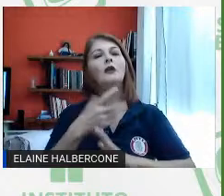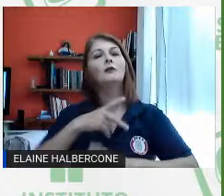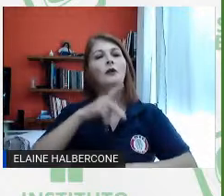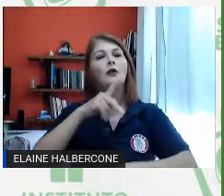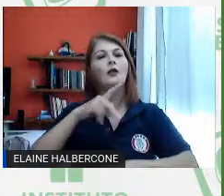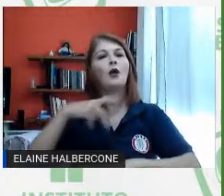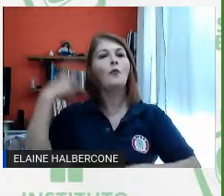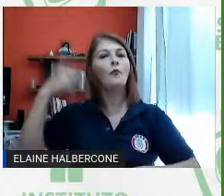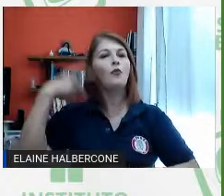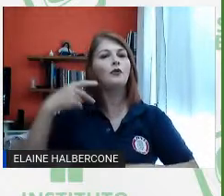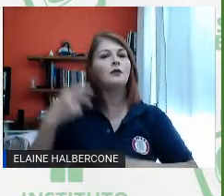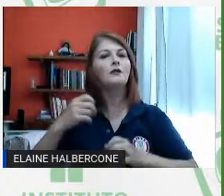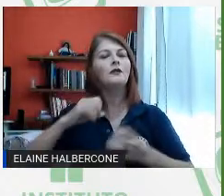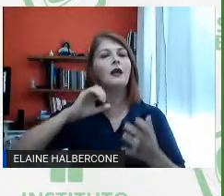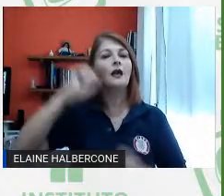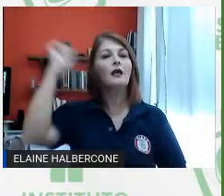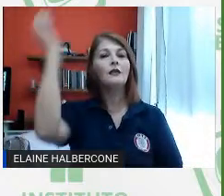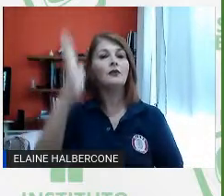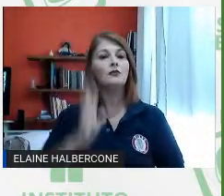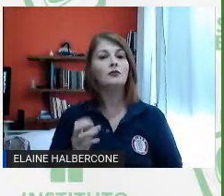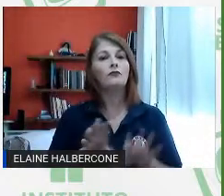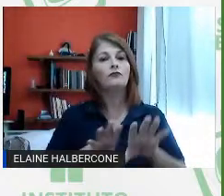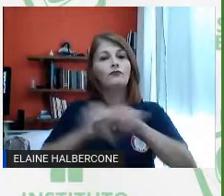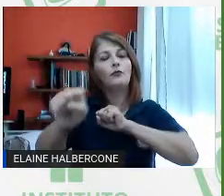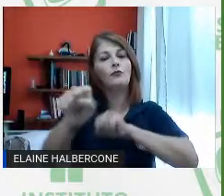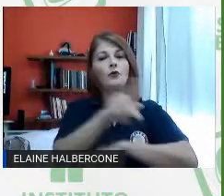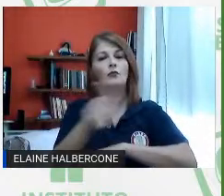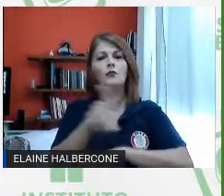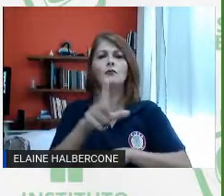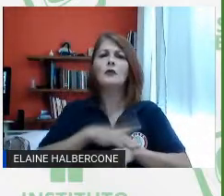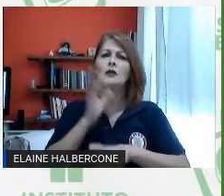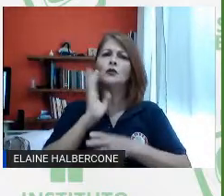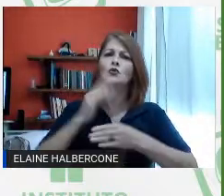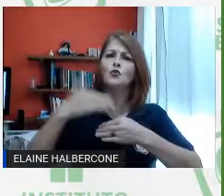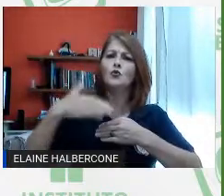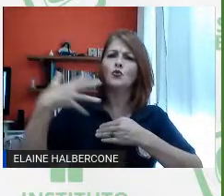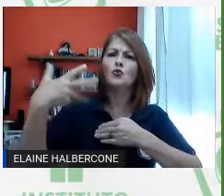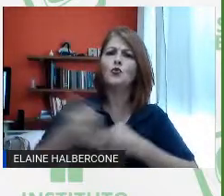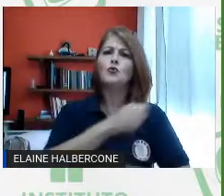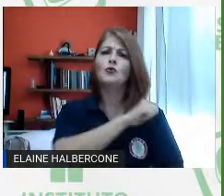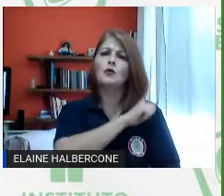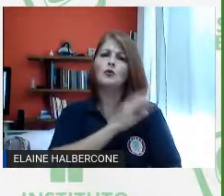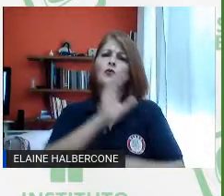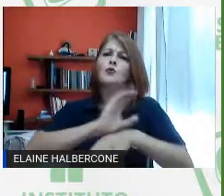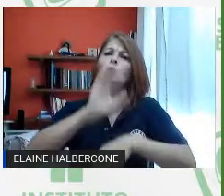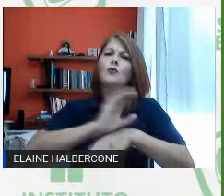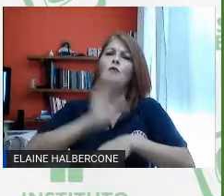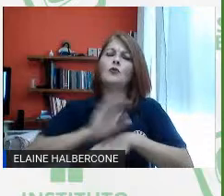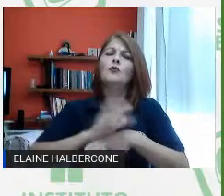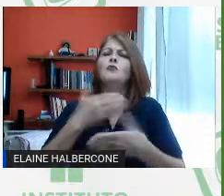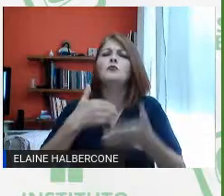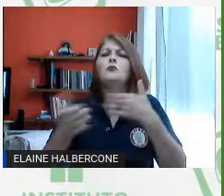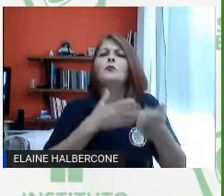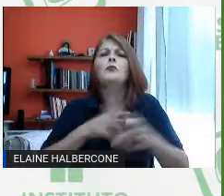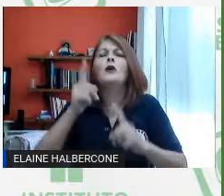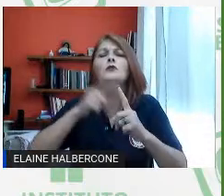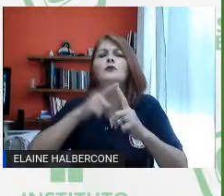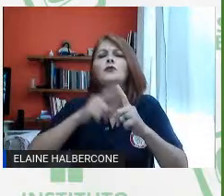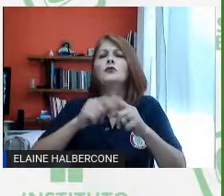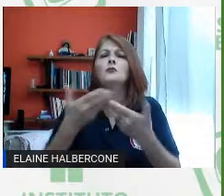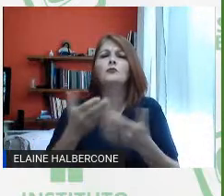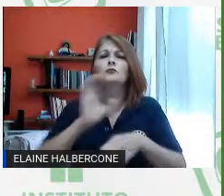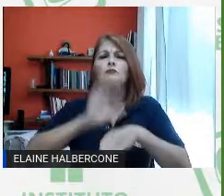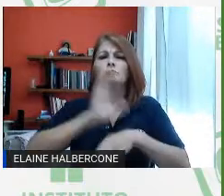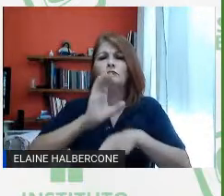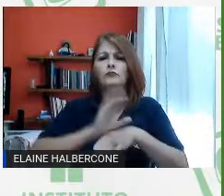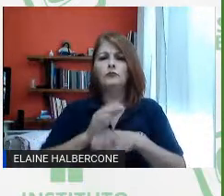Formação de Professores, né? Está destinada a todos os alunos que cursam algum tipo de licenciatura. Como eu falei anteriormente, a gente é aluno do IFBA,